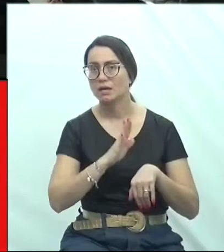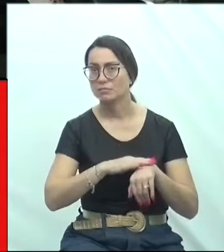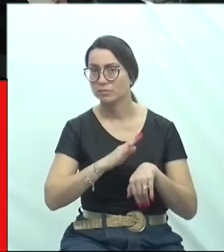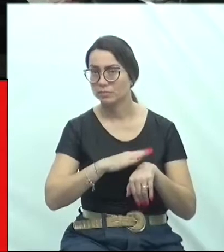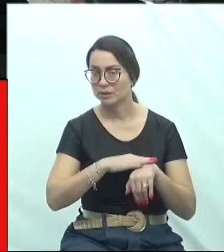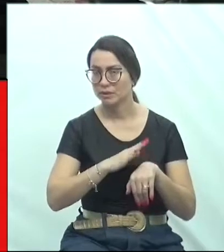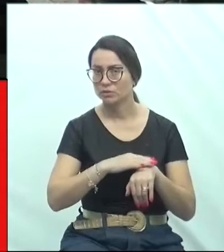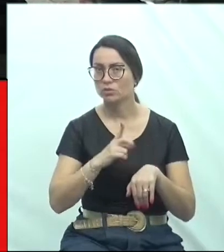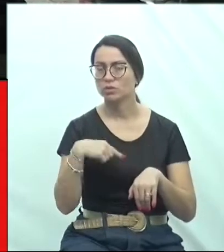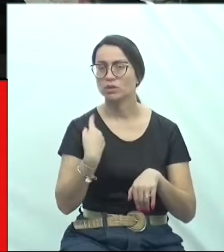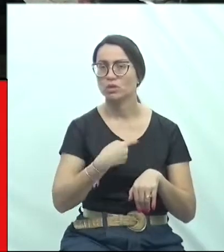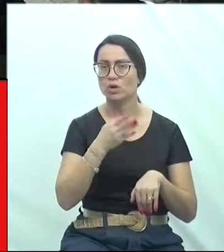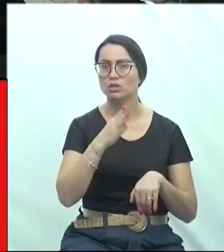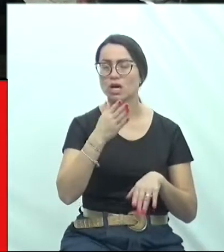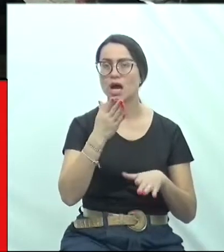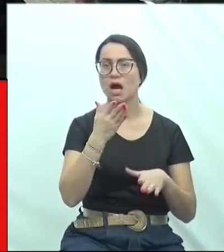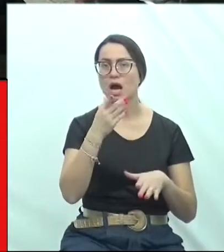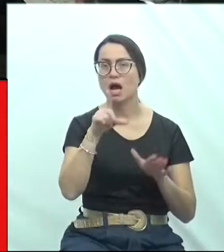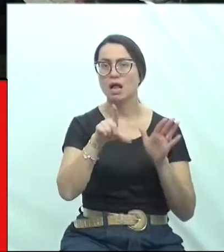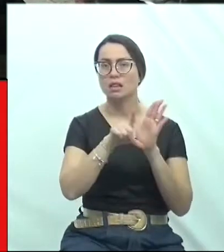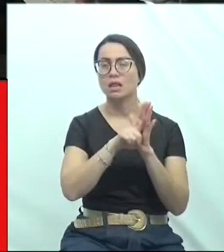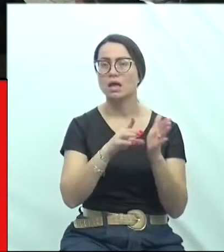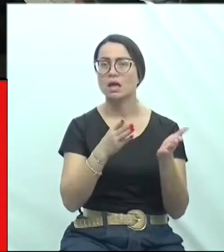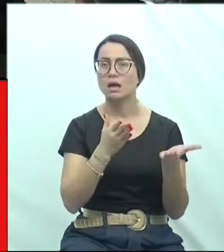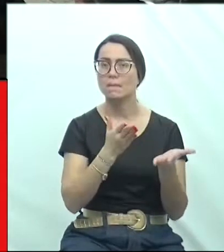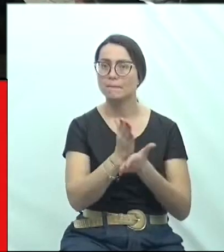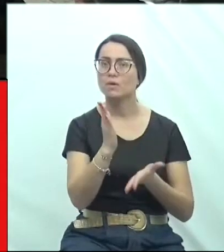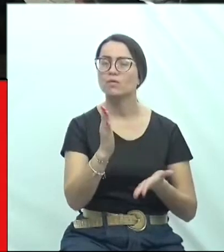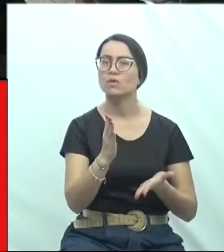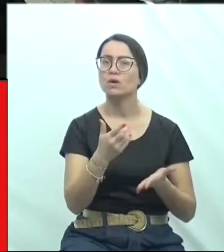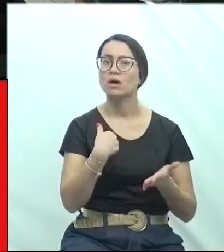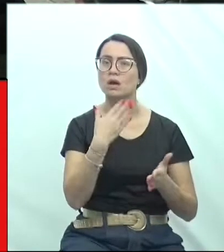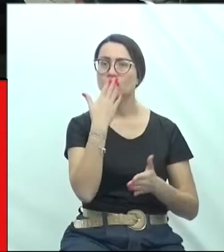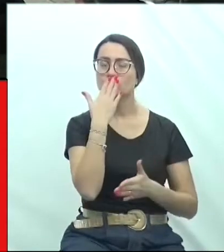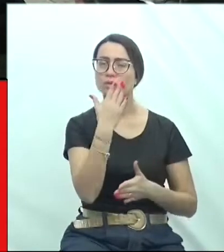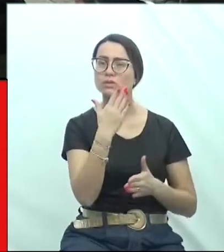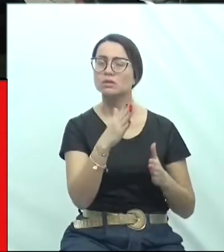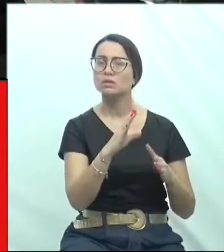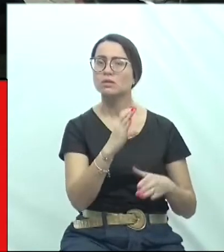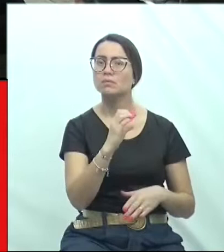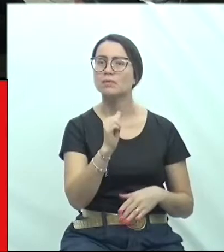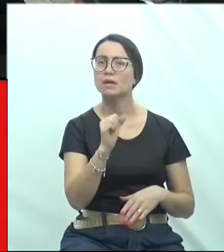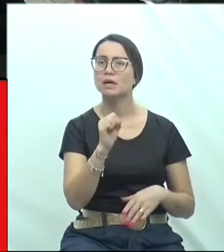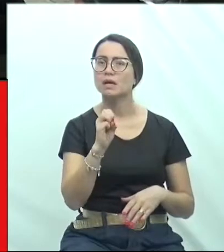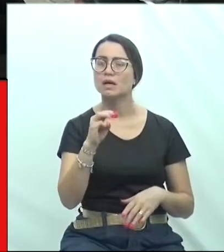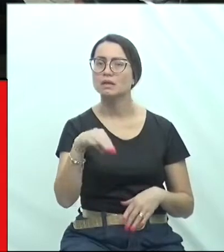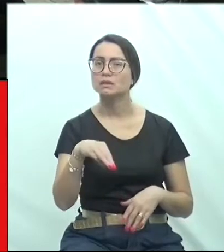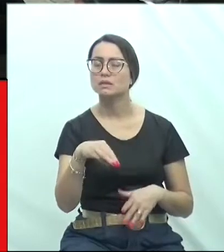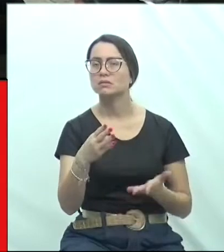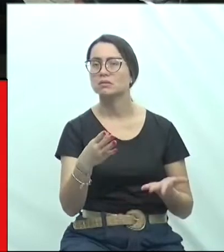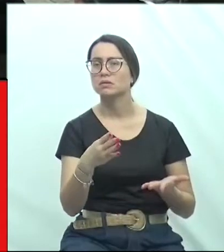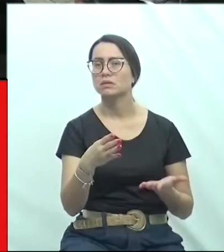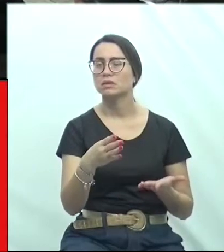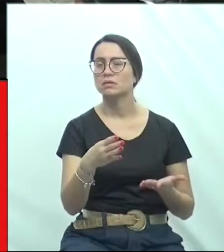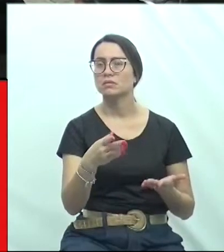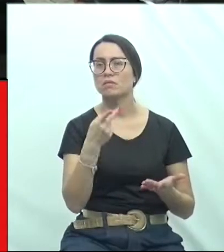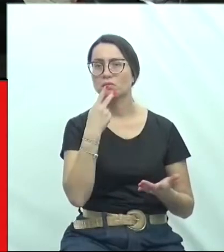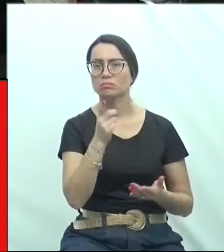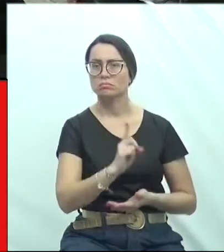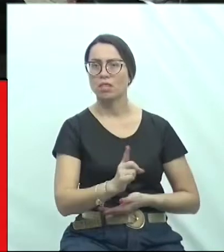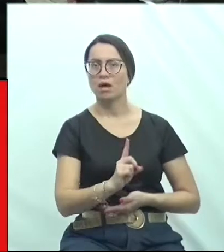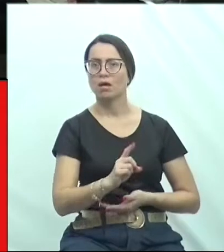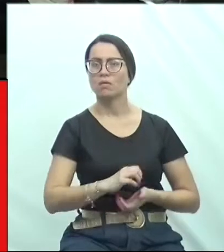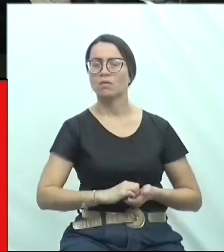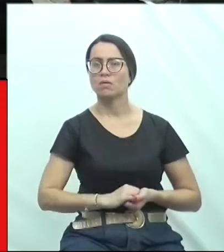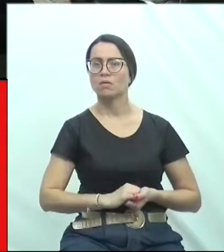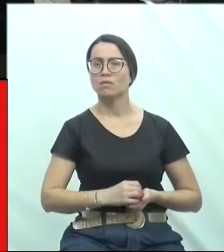a partir do momento que nós aprovamos a lei, eu fiz o pedido para a Casan. E eu tenho pedido aqui protocolado na Casan negado. Faz um ano.